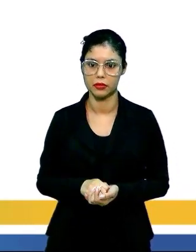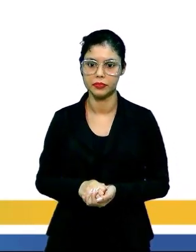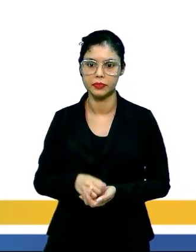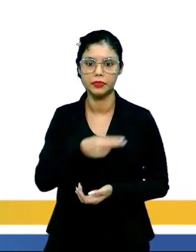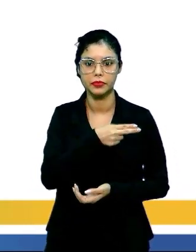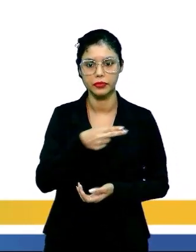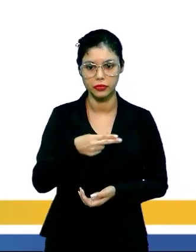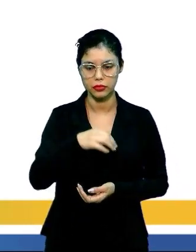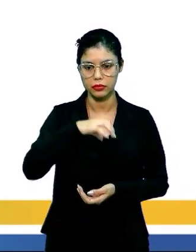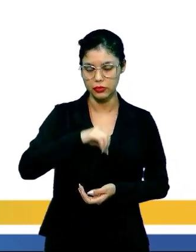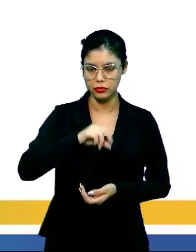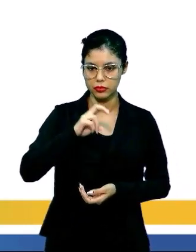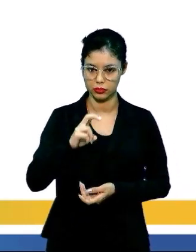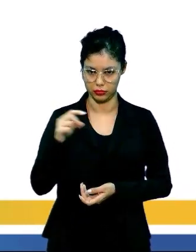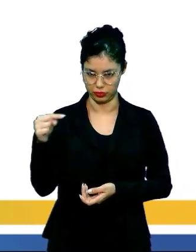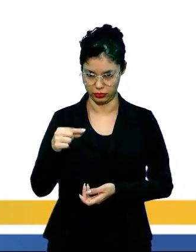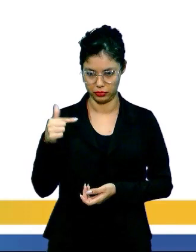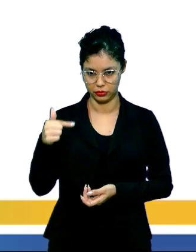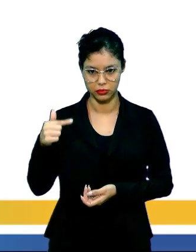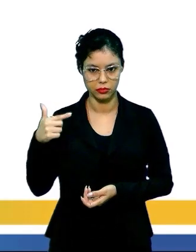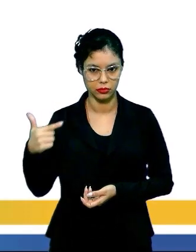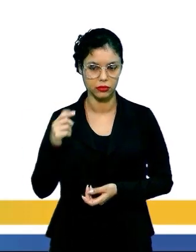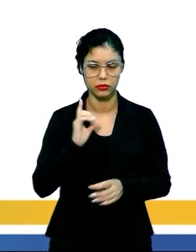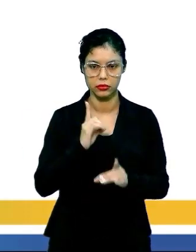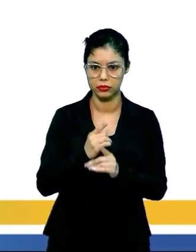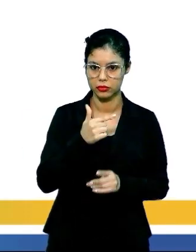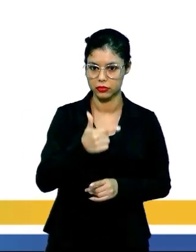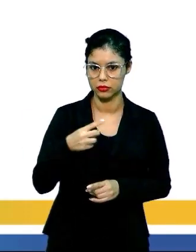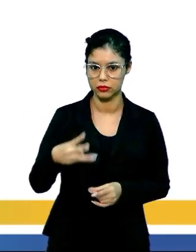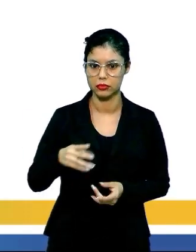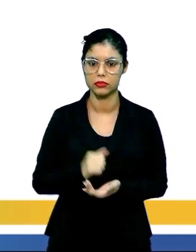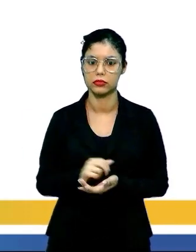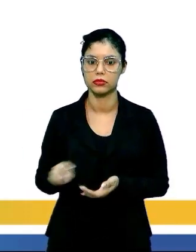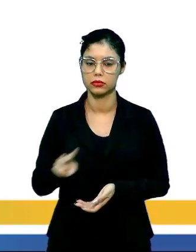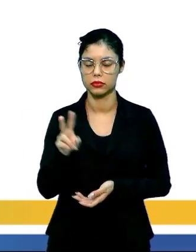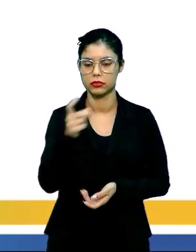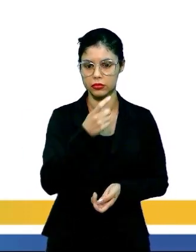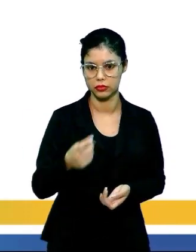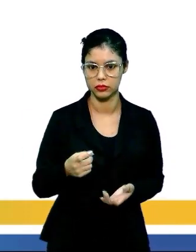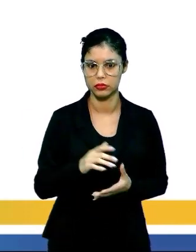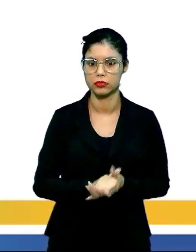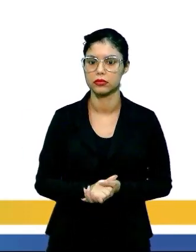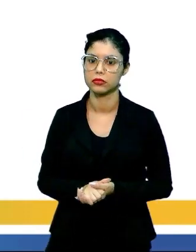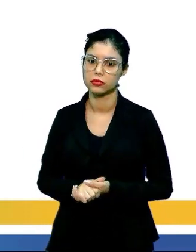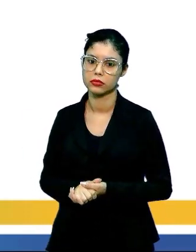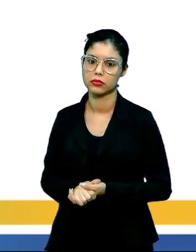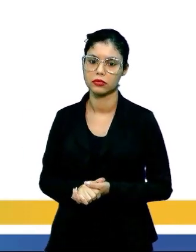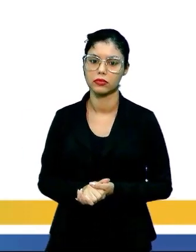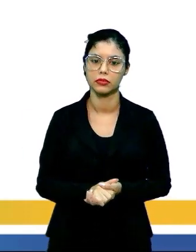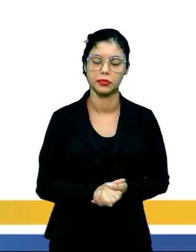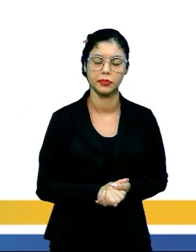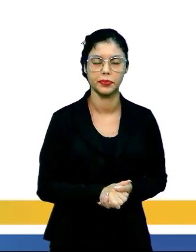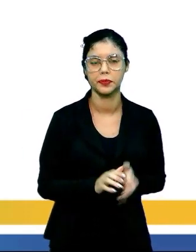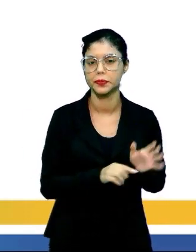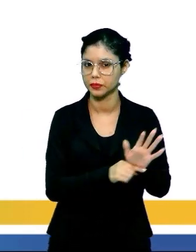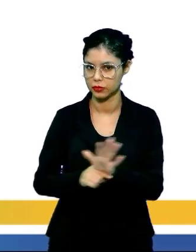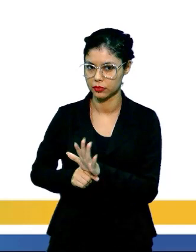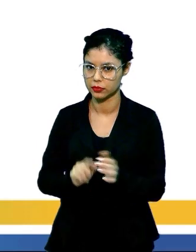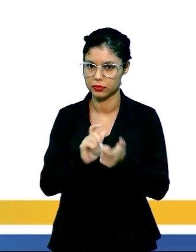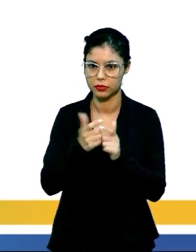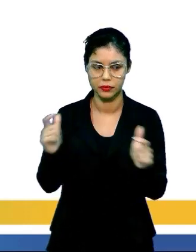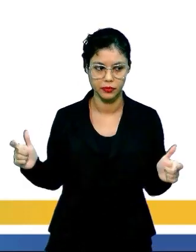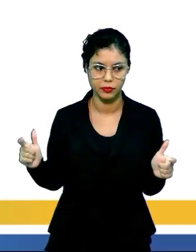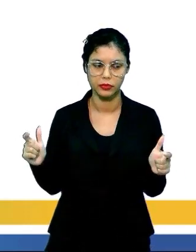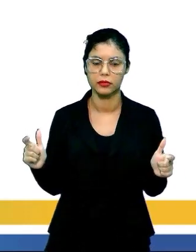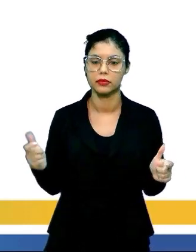72 para lá subtraindo e eu vou encontrar 23. O que é 23? É o valor de x. Então, essa é a disposição em ordem